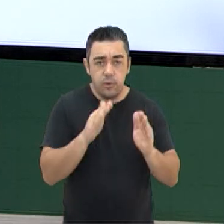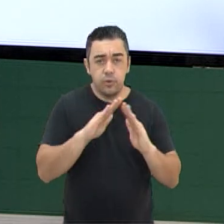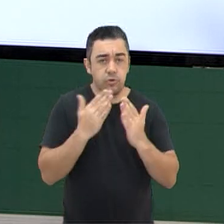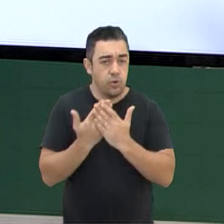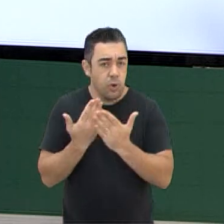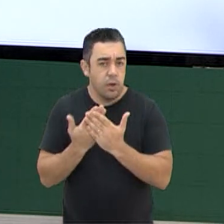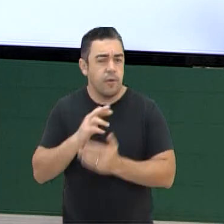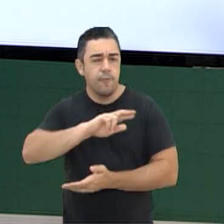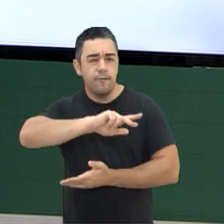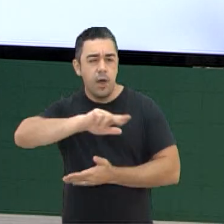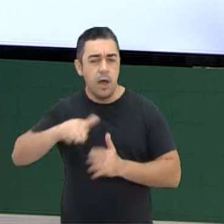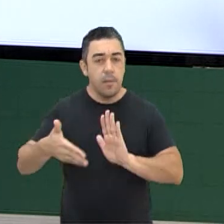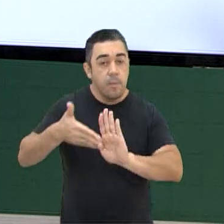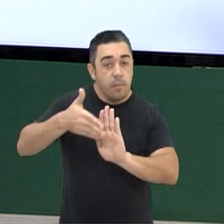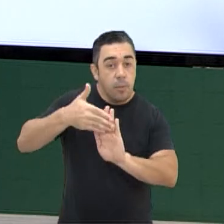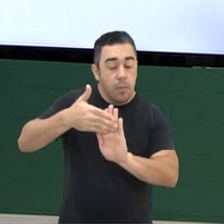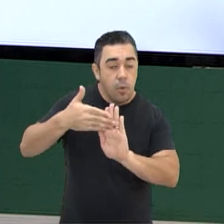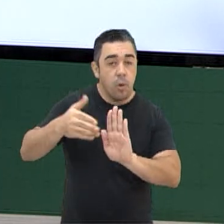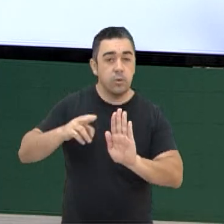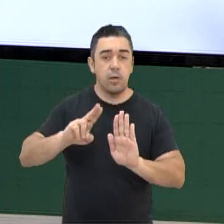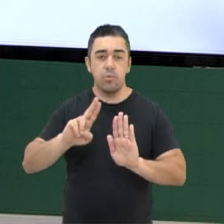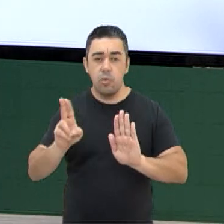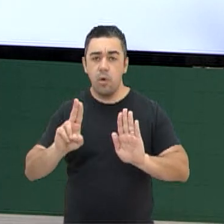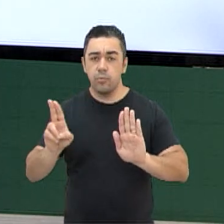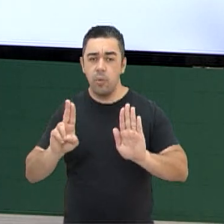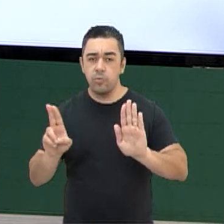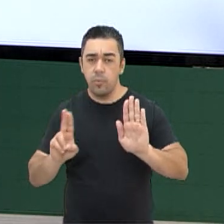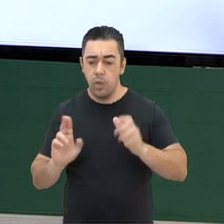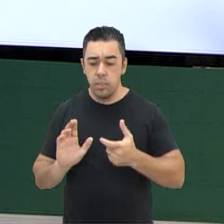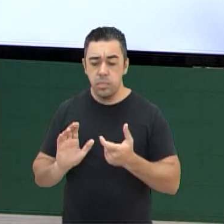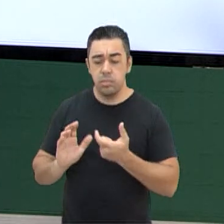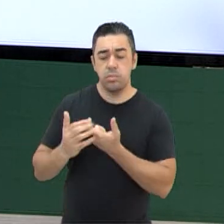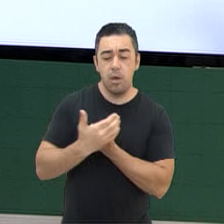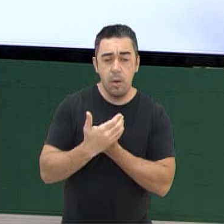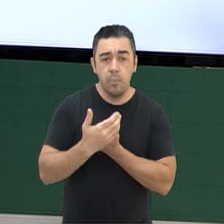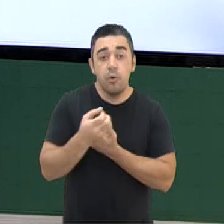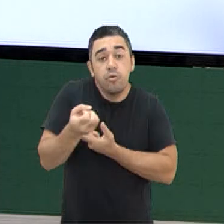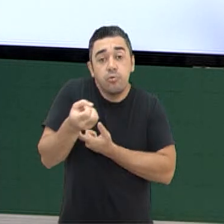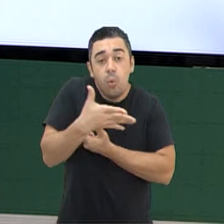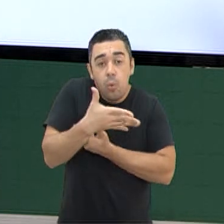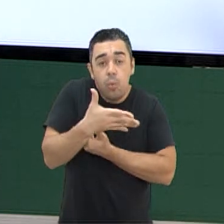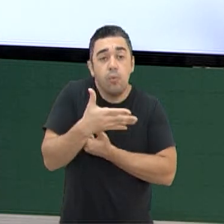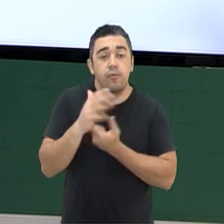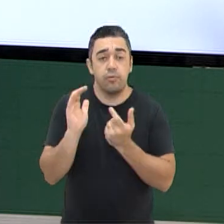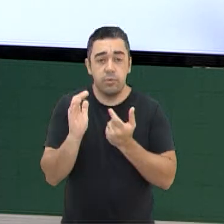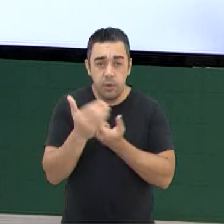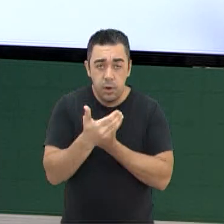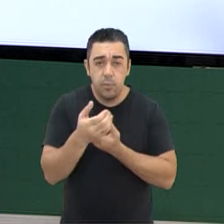várias proposições de nomes, terminologias diferentes para a área.